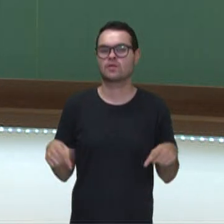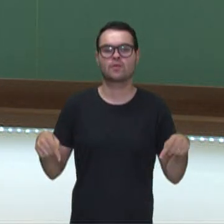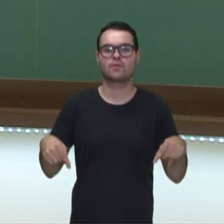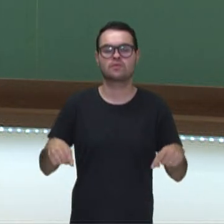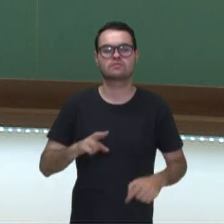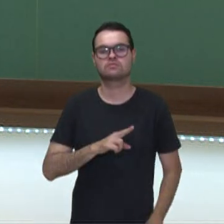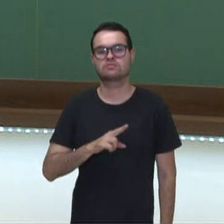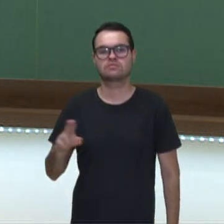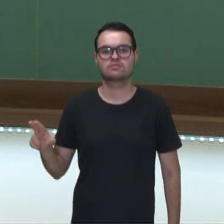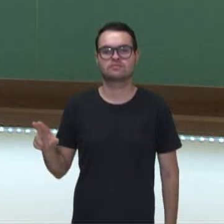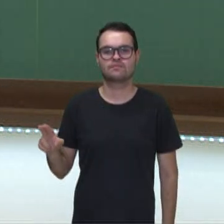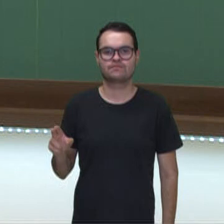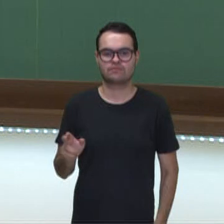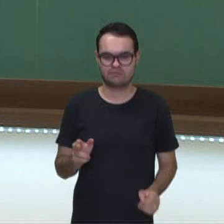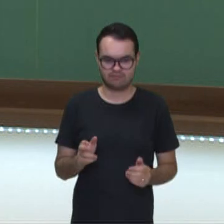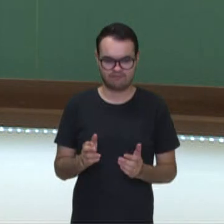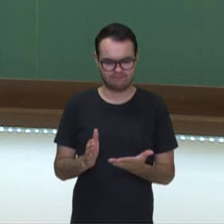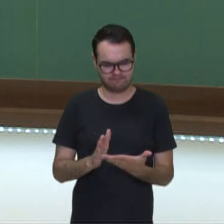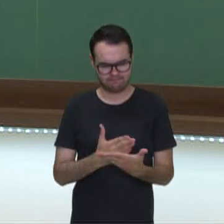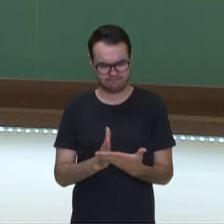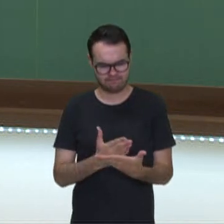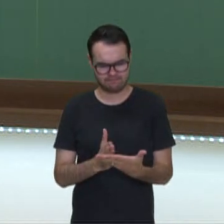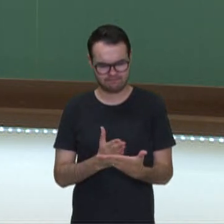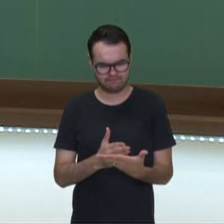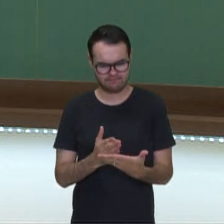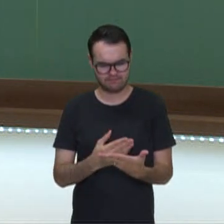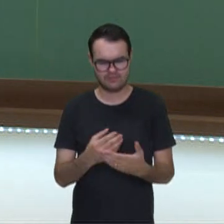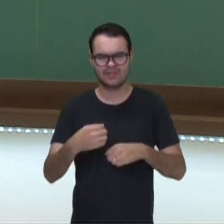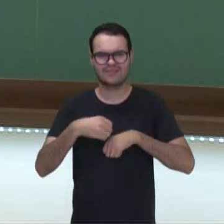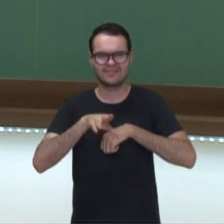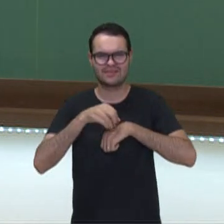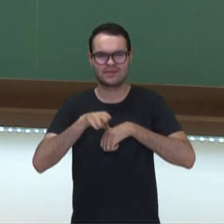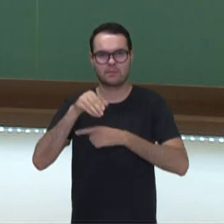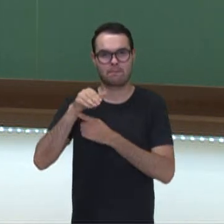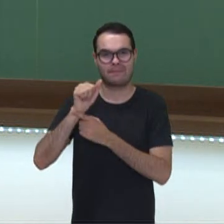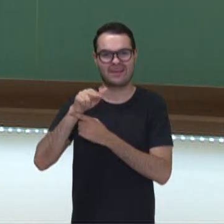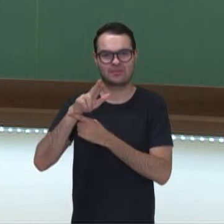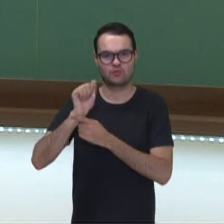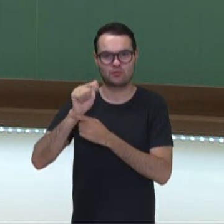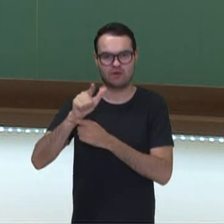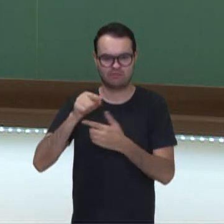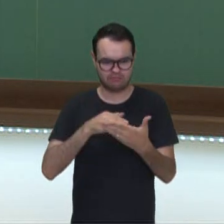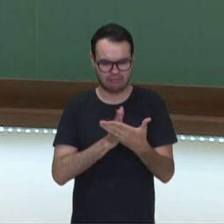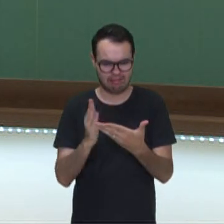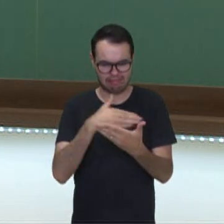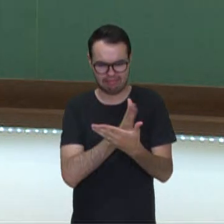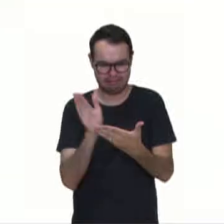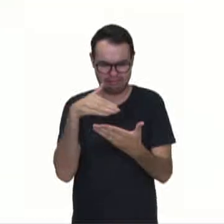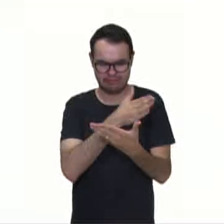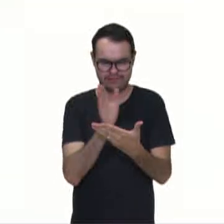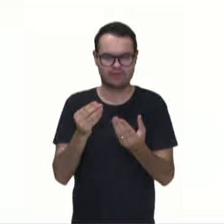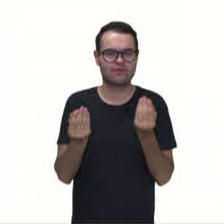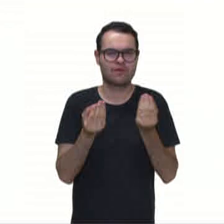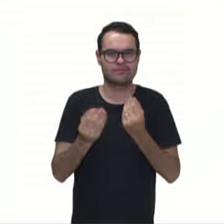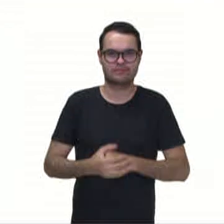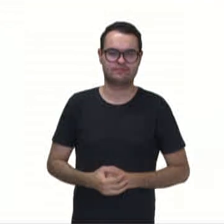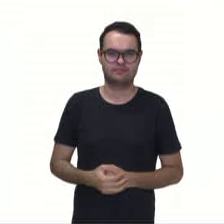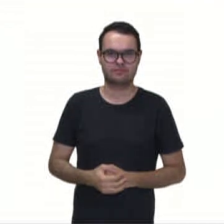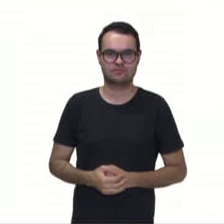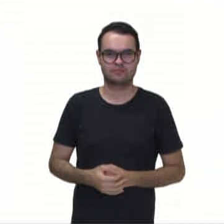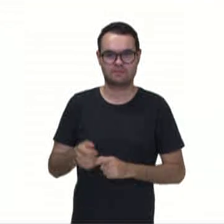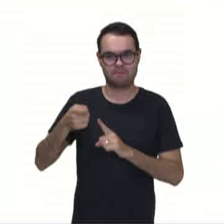crônica chamada O Labirinto dos Manuais. Observem como se inicia esse texto. Há